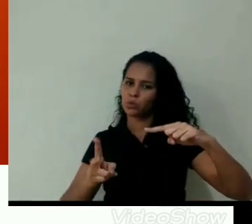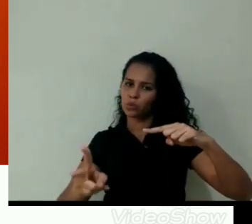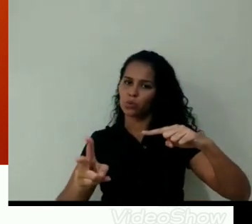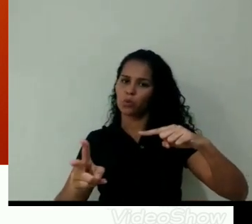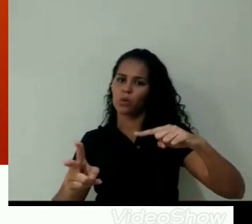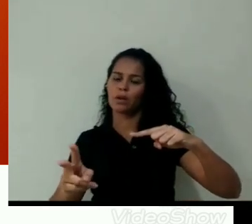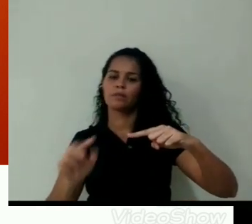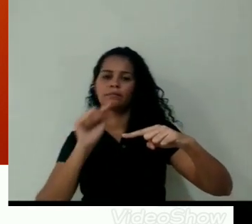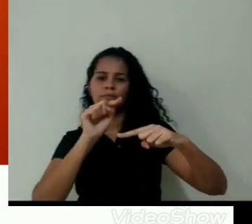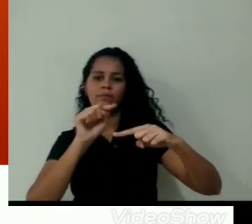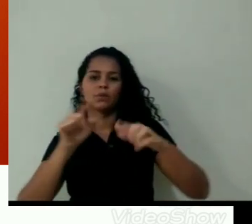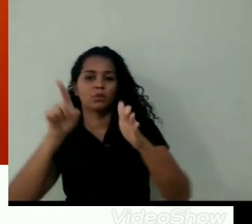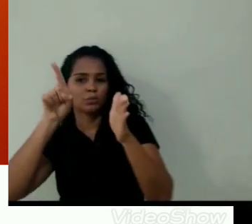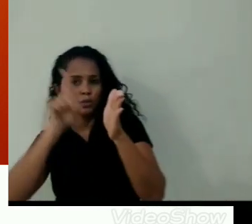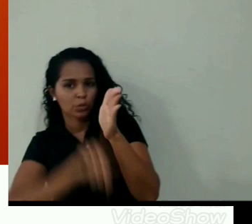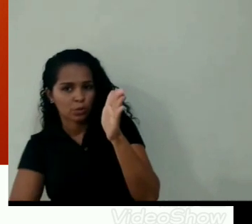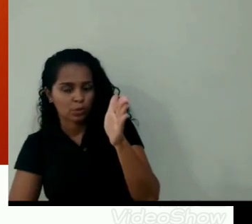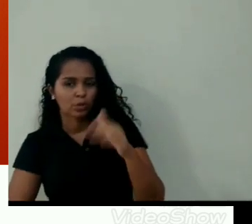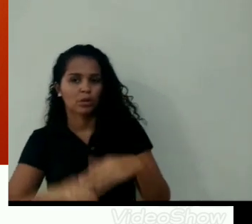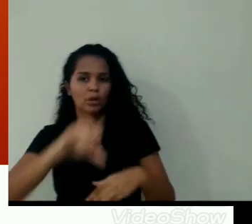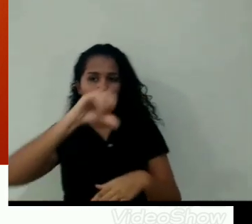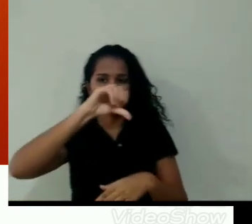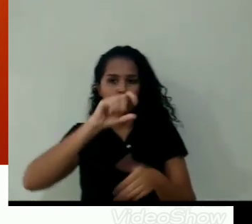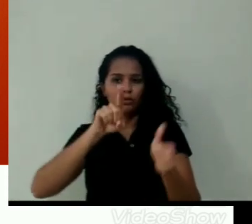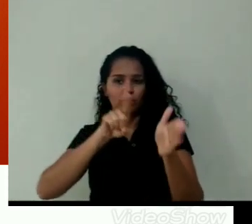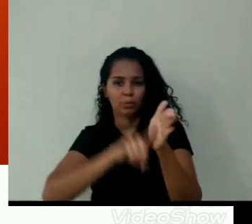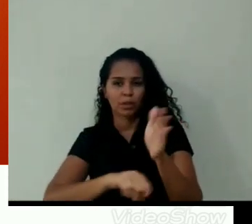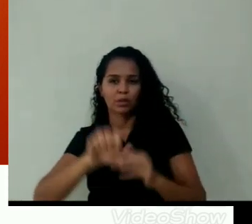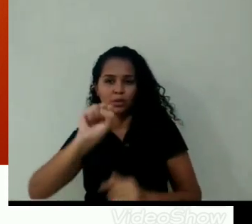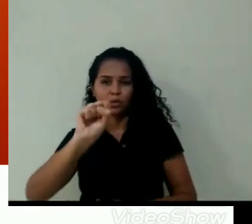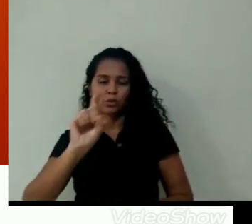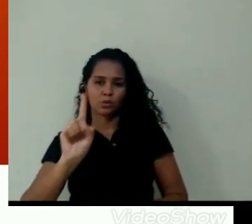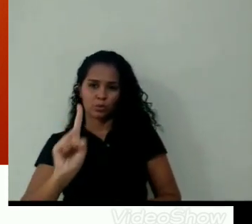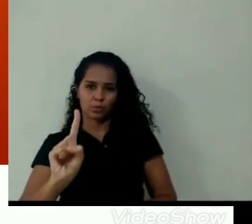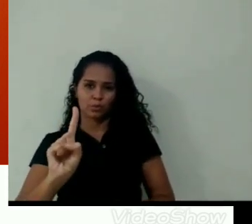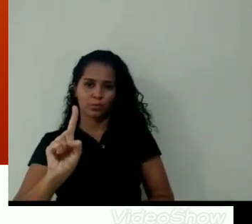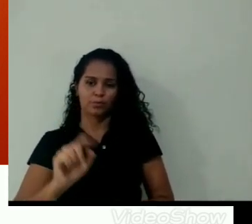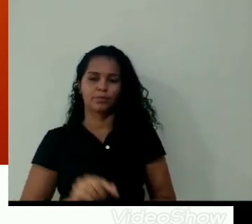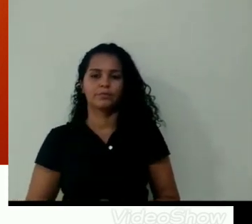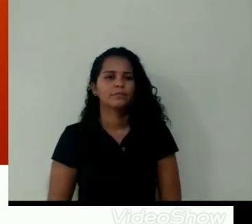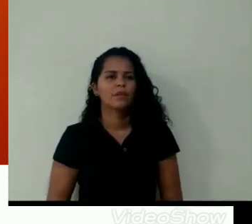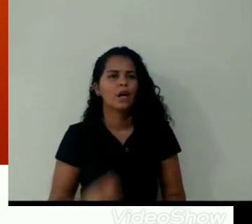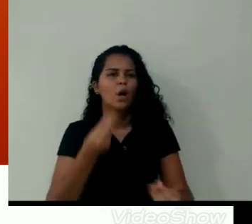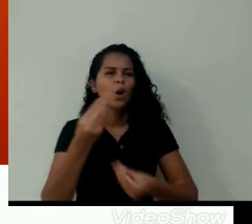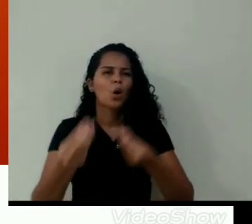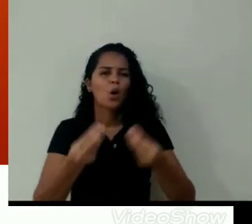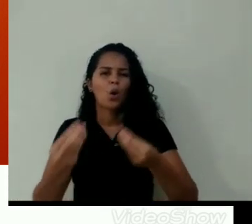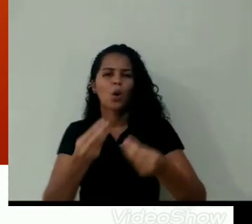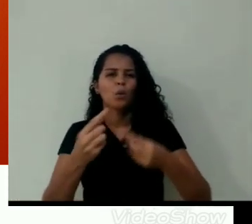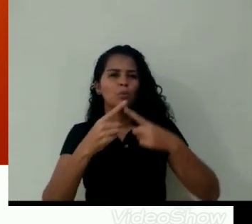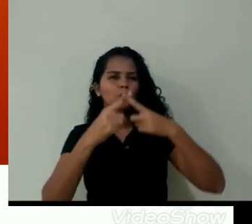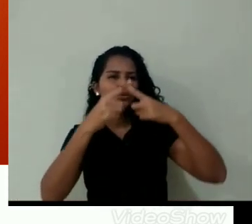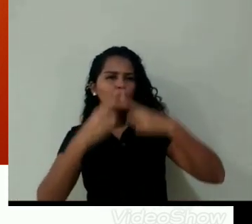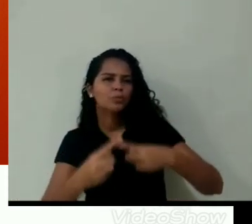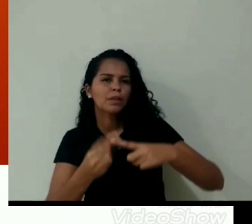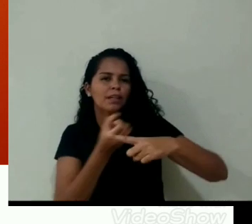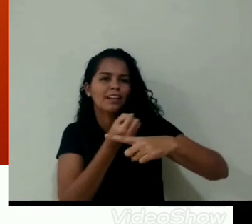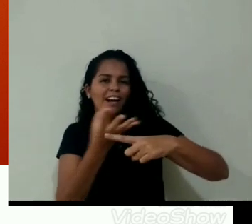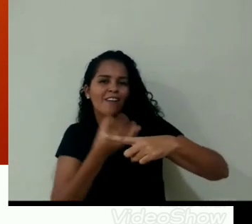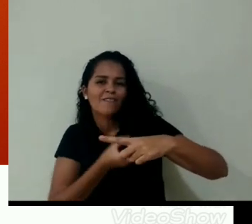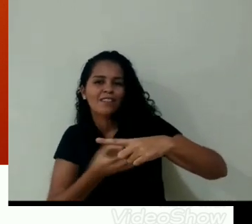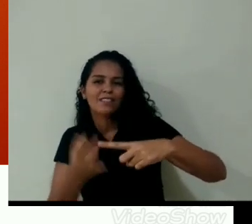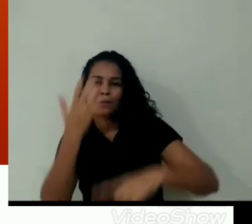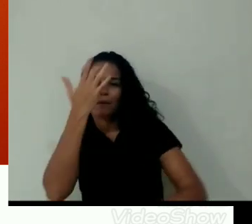Como multiplicar frações? Esse é mais fácil porque não tem restrição com relação aos denominadores. Então,